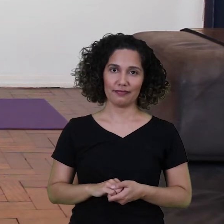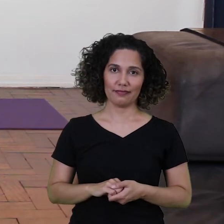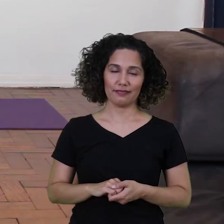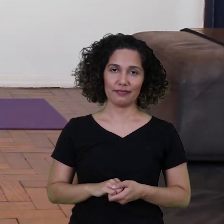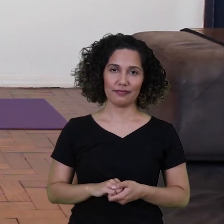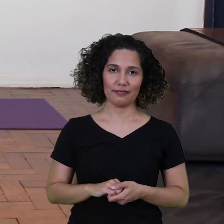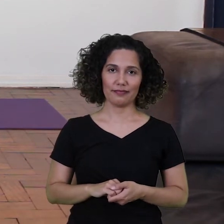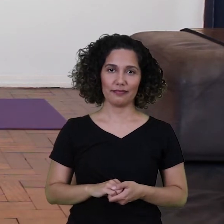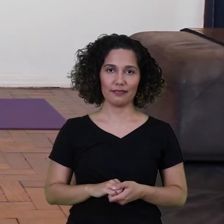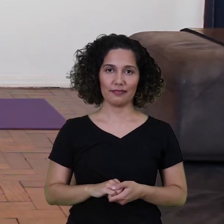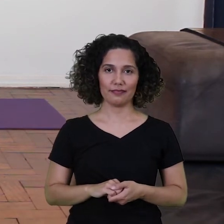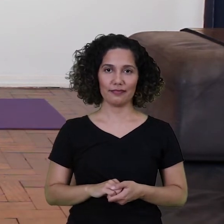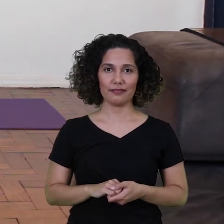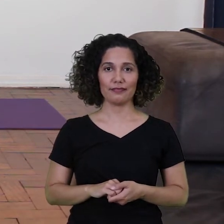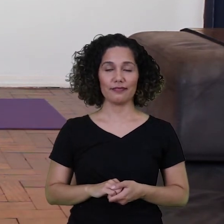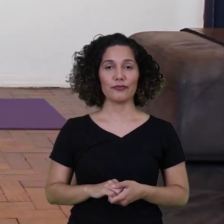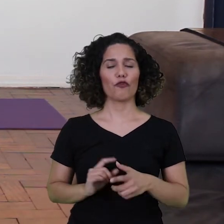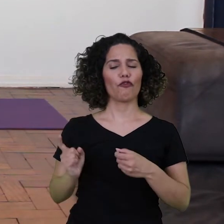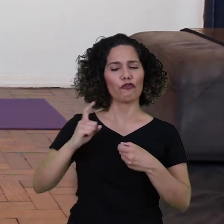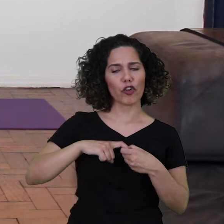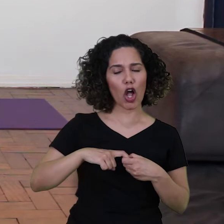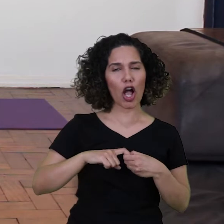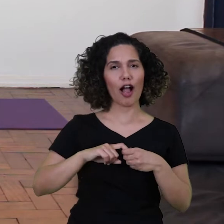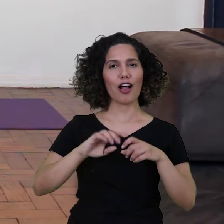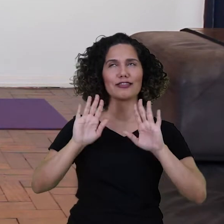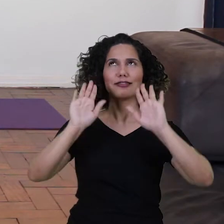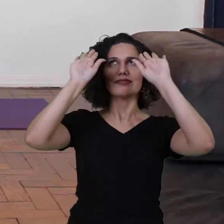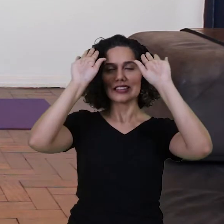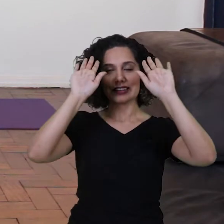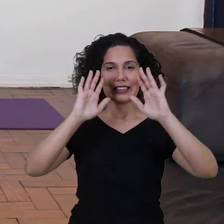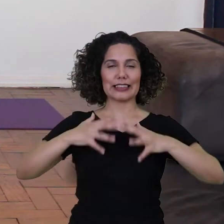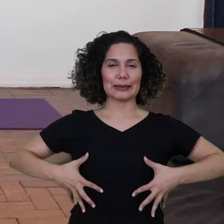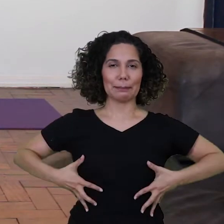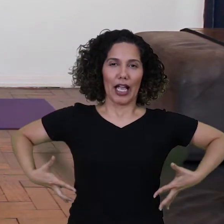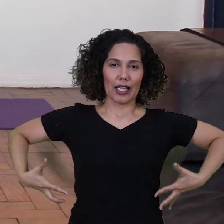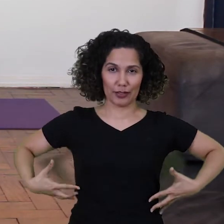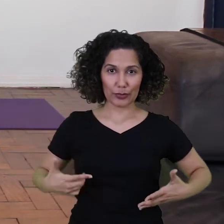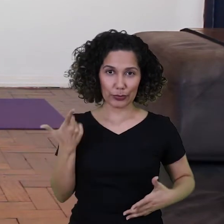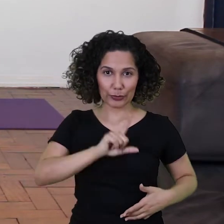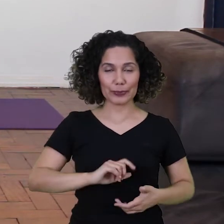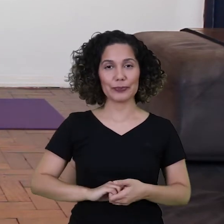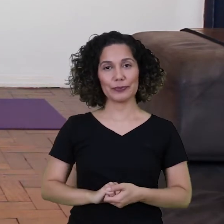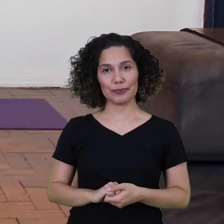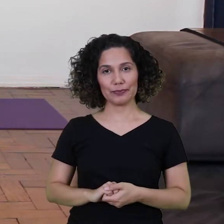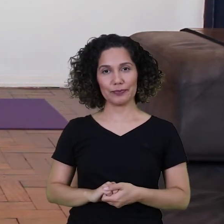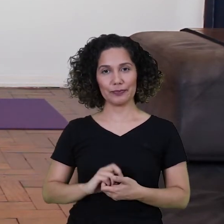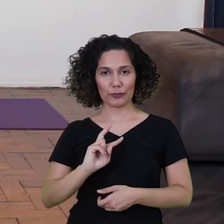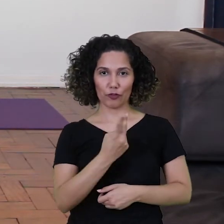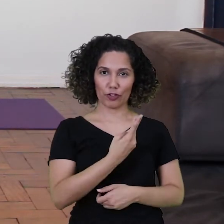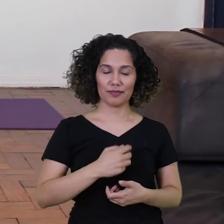Aciona gostoso aqui. Vira o tronco para a direita. Volta lá para cima para ganhar espaço e vai lá para o outro